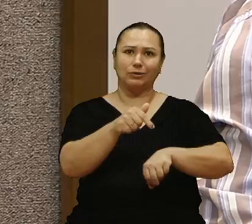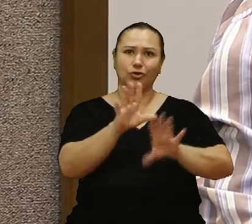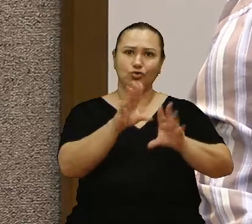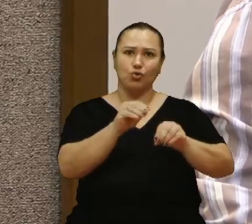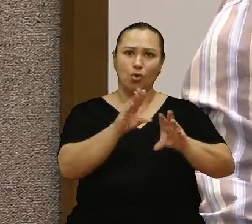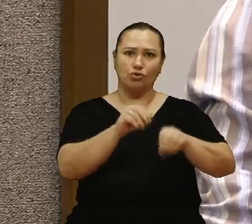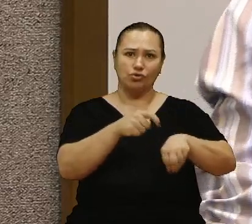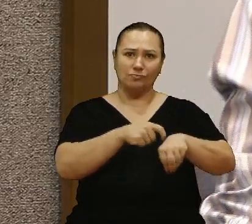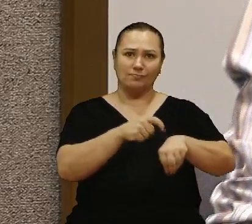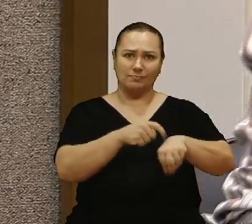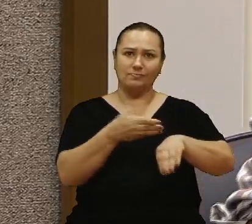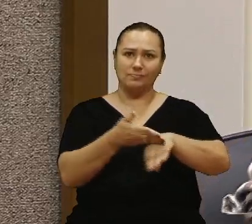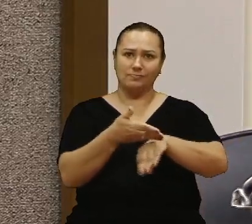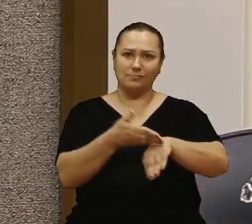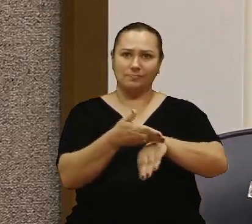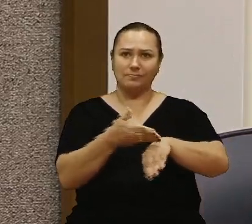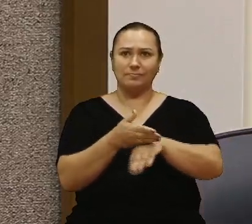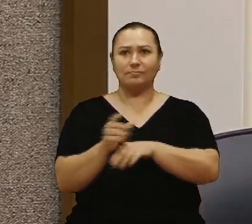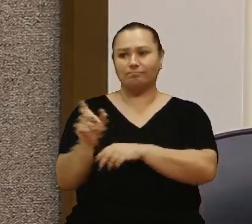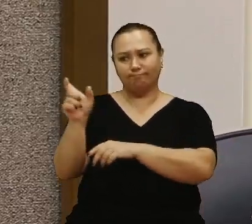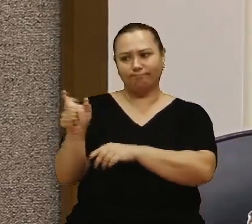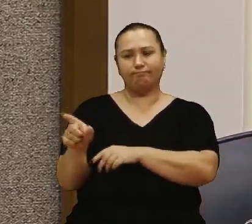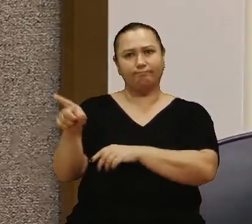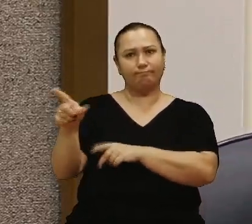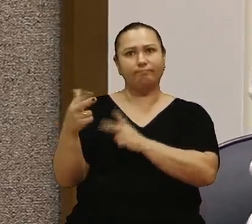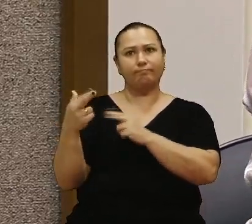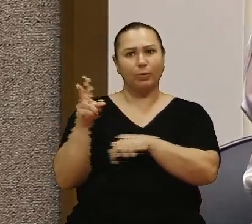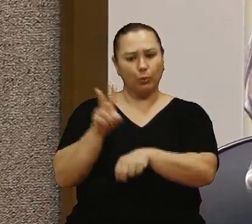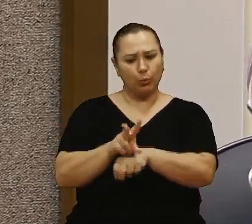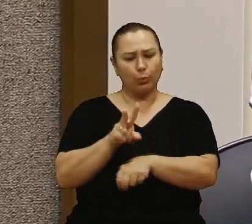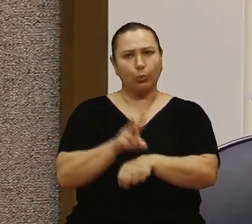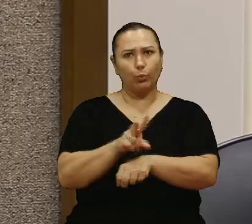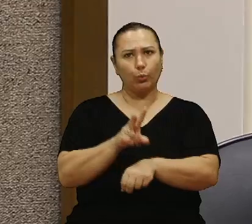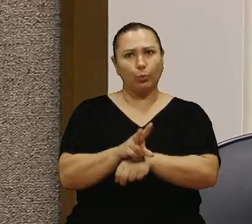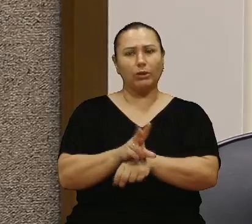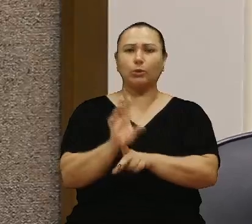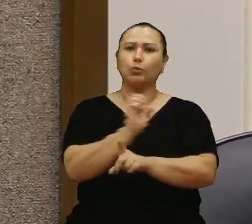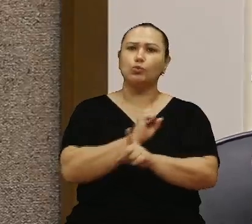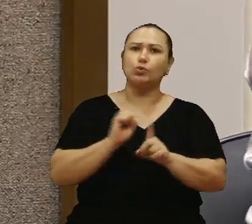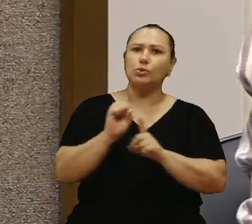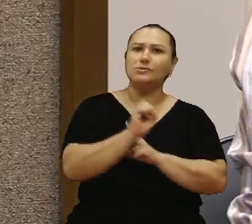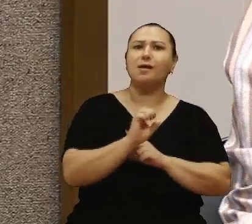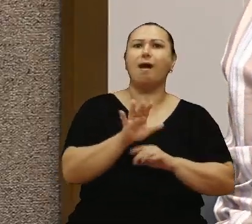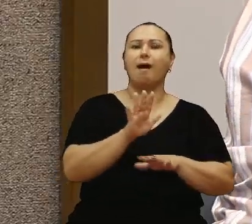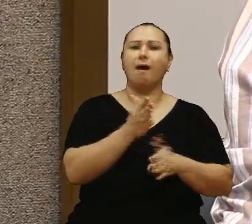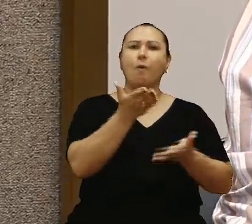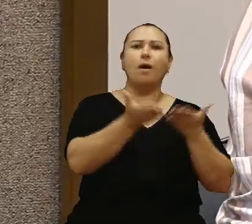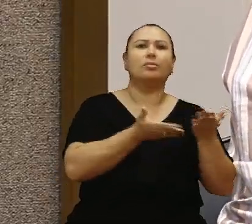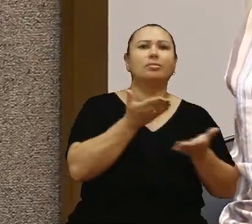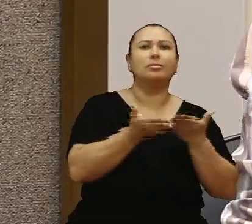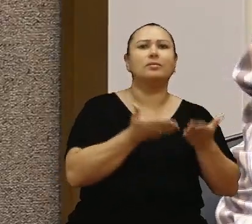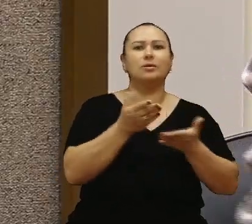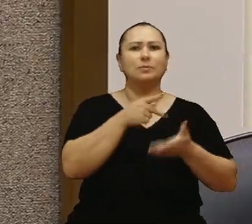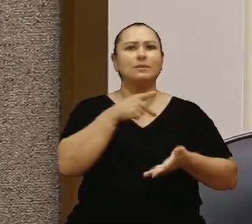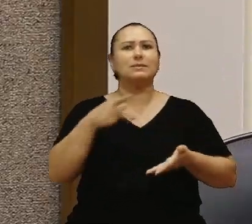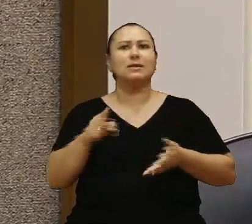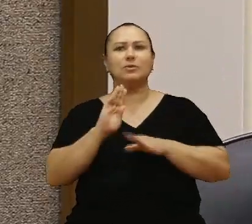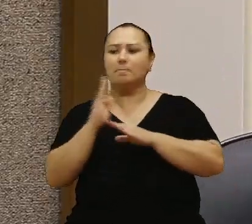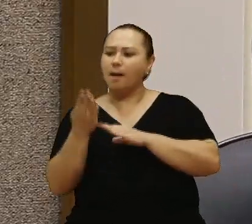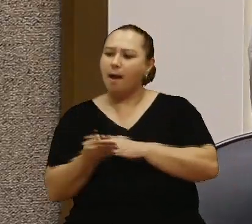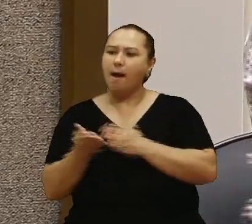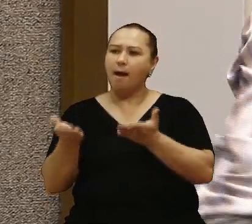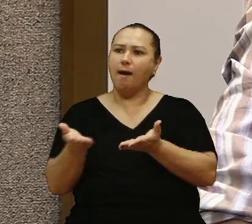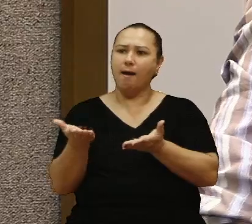ele que cuida do social, que atende os presidentes de bairro, que só na